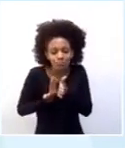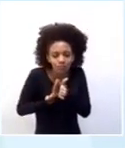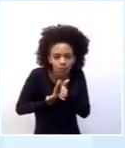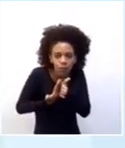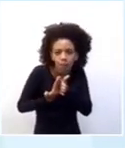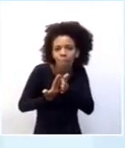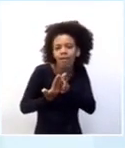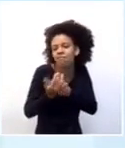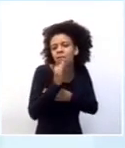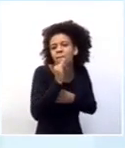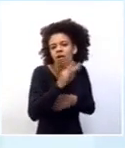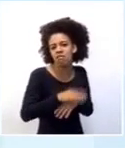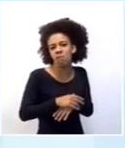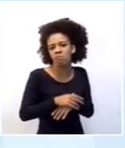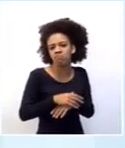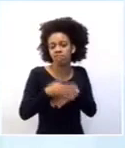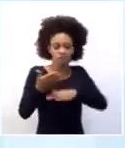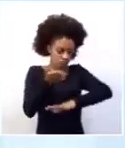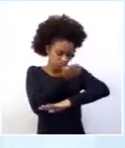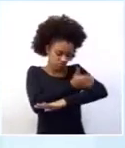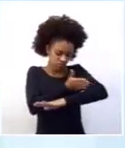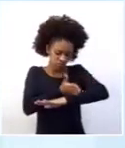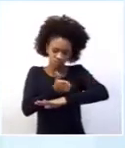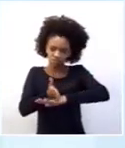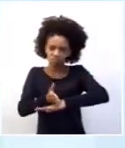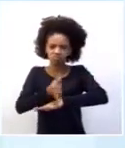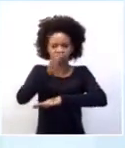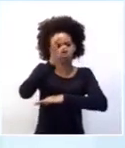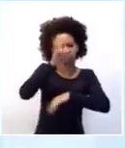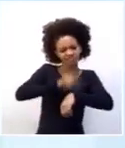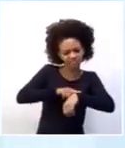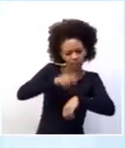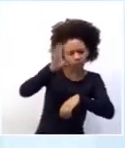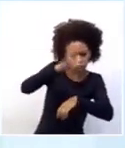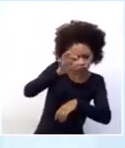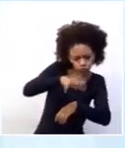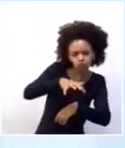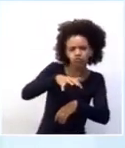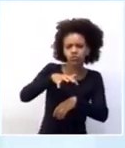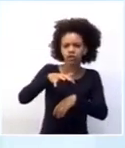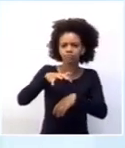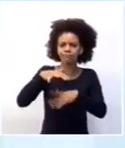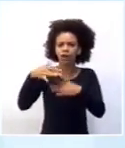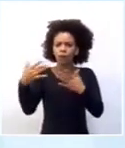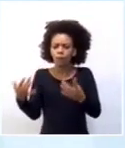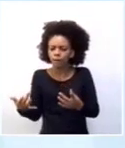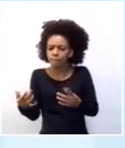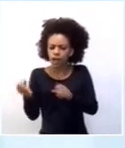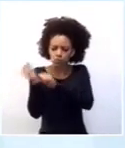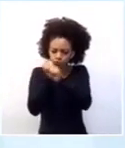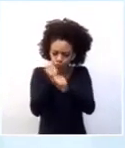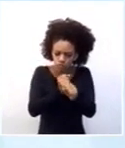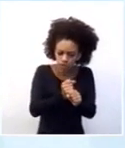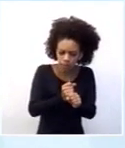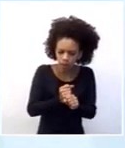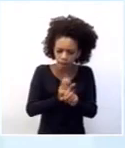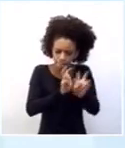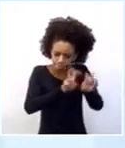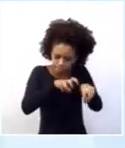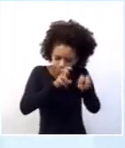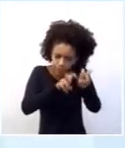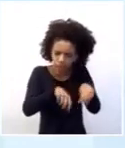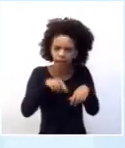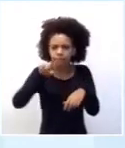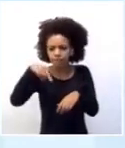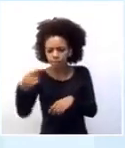por exemplo, qual que é a época de chuvas, qual que é a época certa para eu plantar, qual que é a época certa para eu colher, tá?